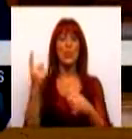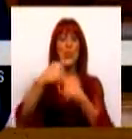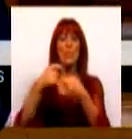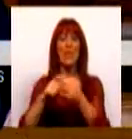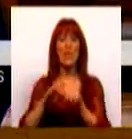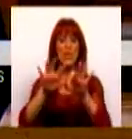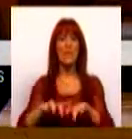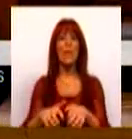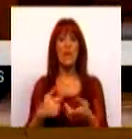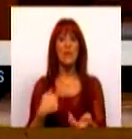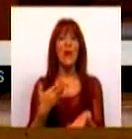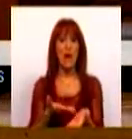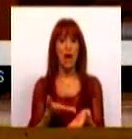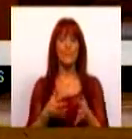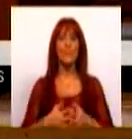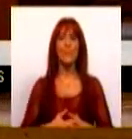parceiros parlamentares.